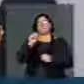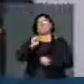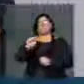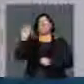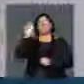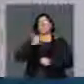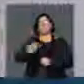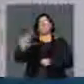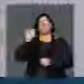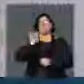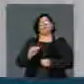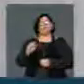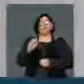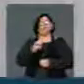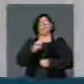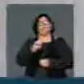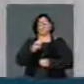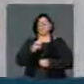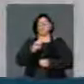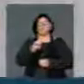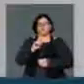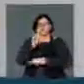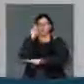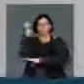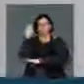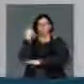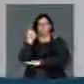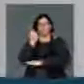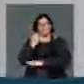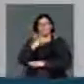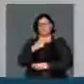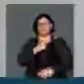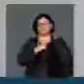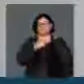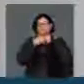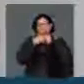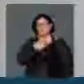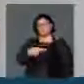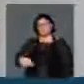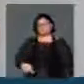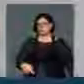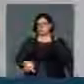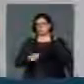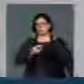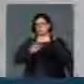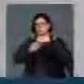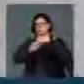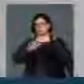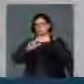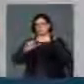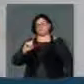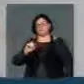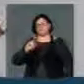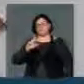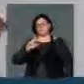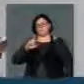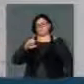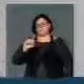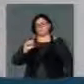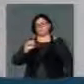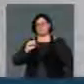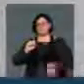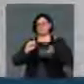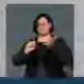O evento, dirigido pelo presidente da Ossergues, Sescope, Virgílio Pérez, teve como uma das finalidades ouvir os